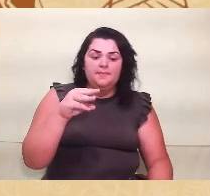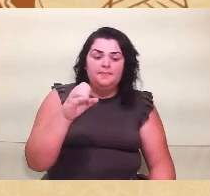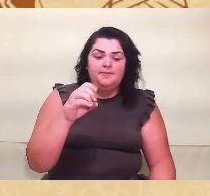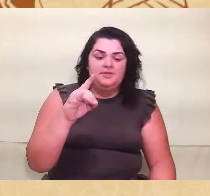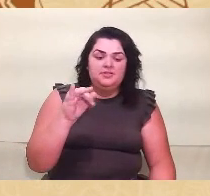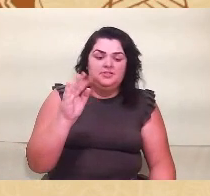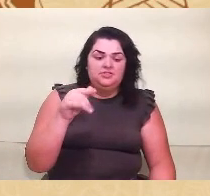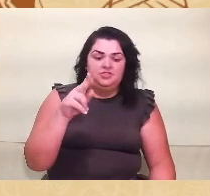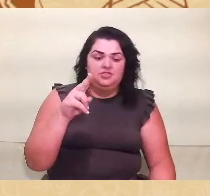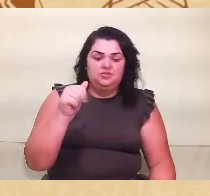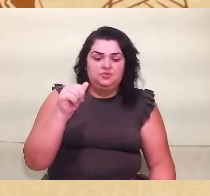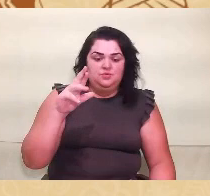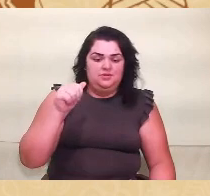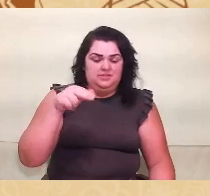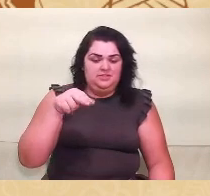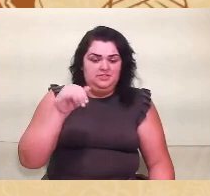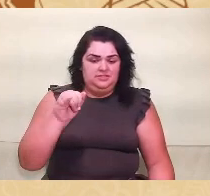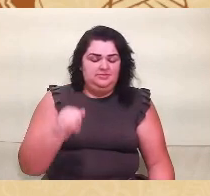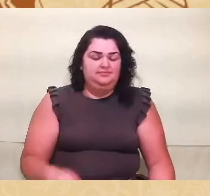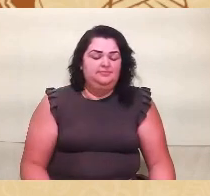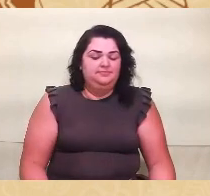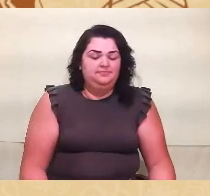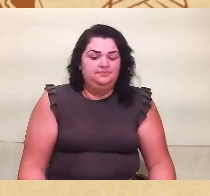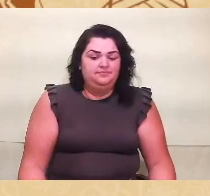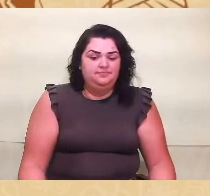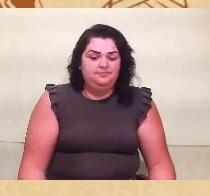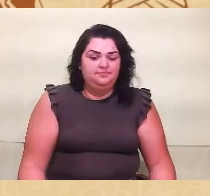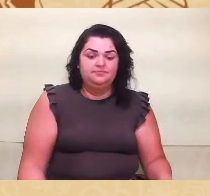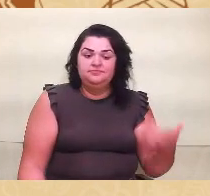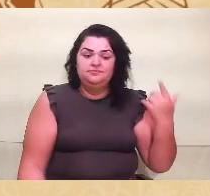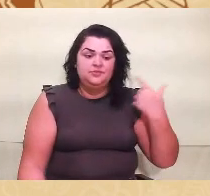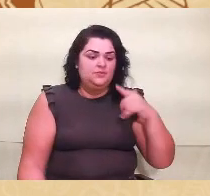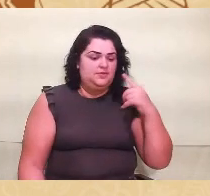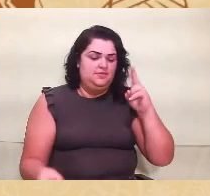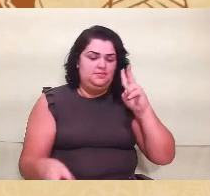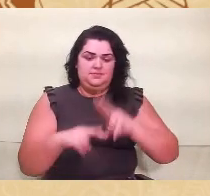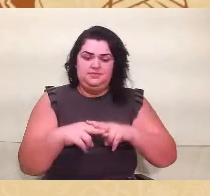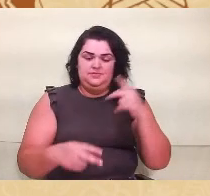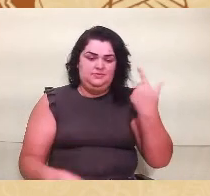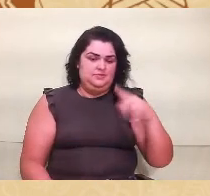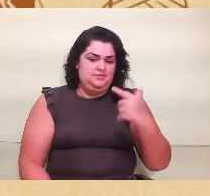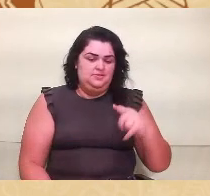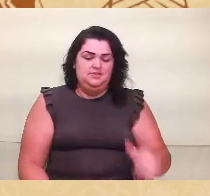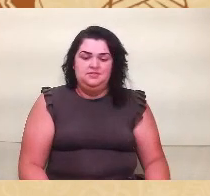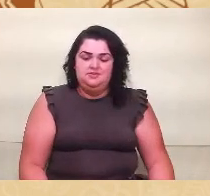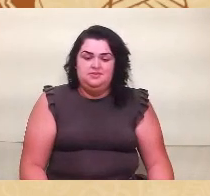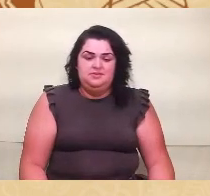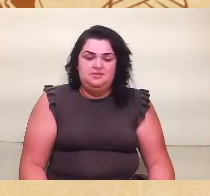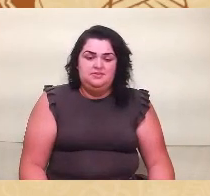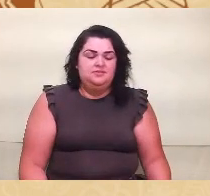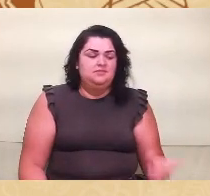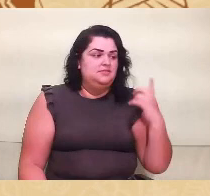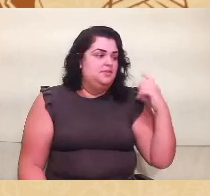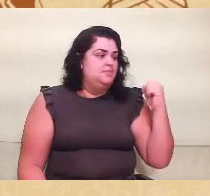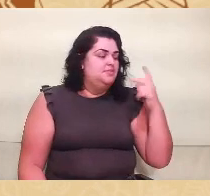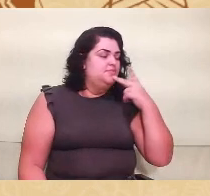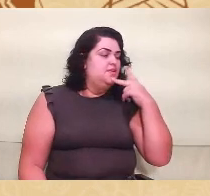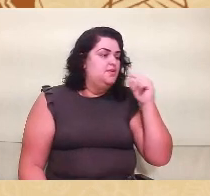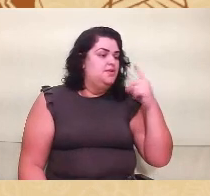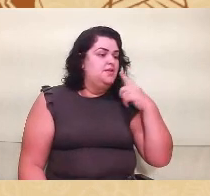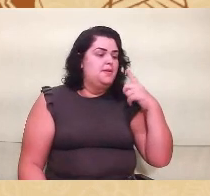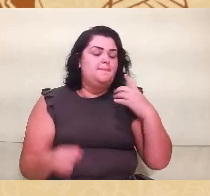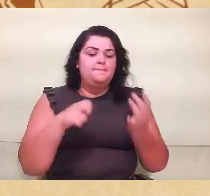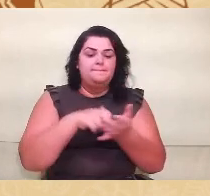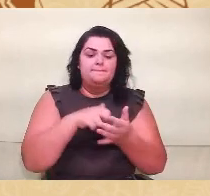pronunciar direito, onde não existia prisão, né? Existia até o que se poderia chamar de pena de morte